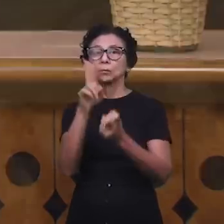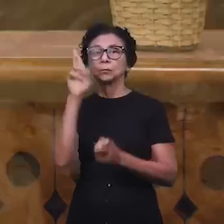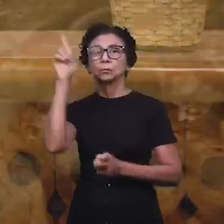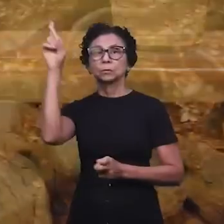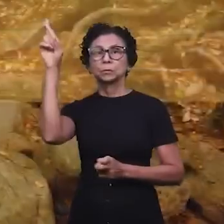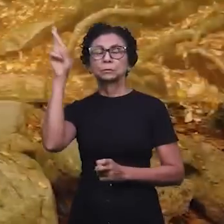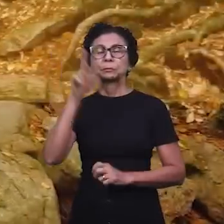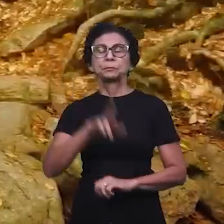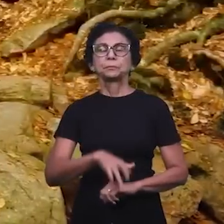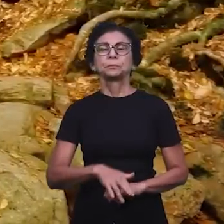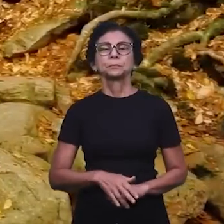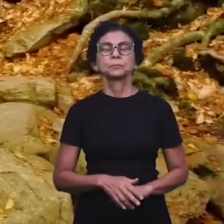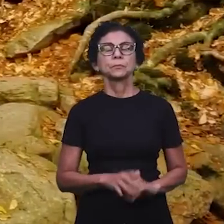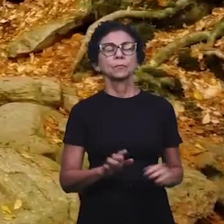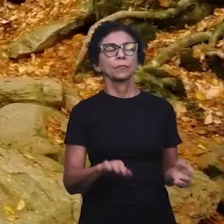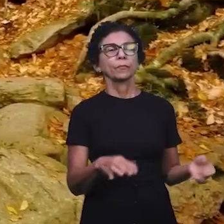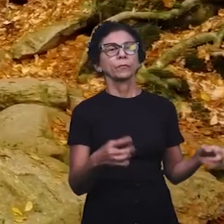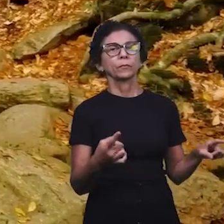Senhor.